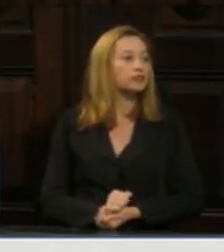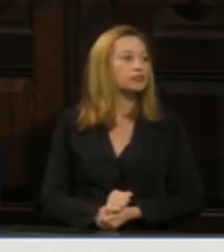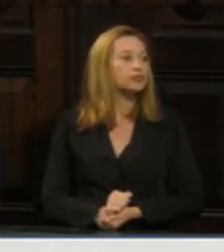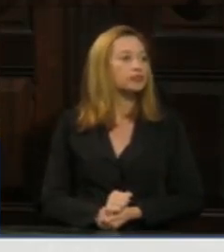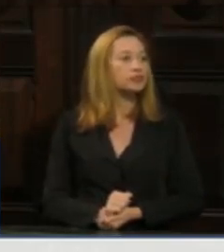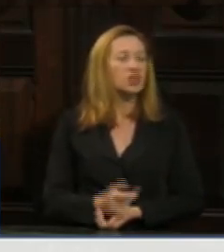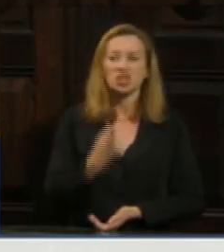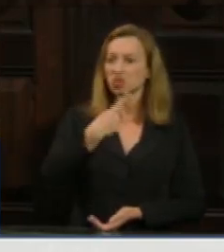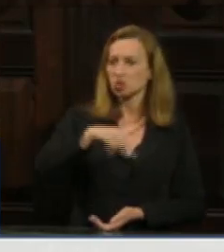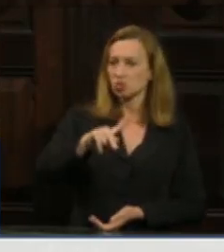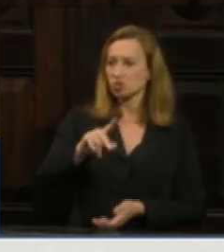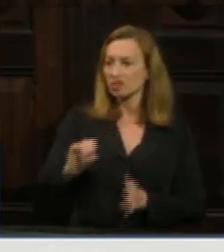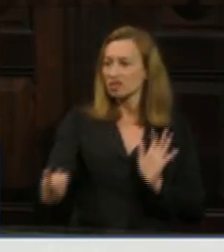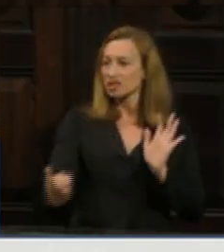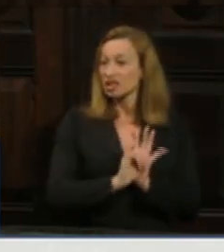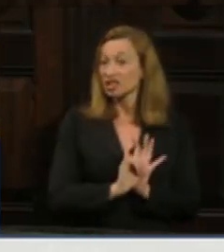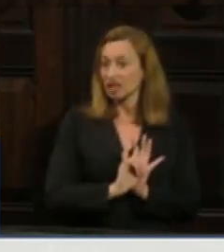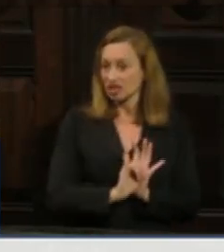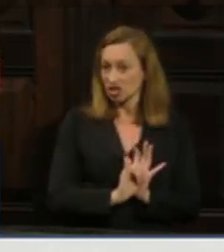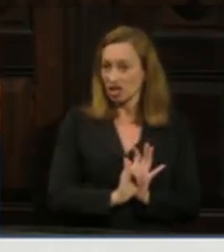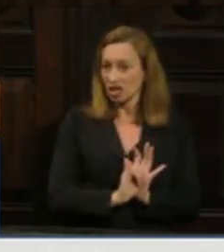certeza que